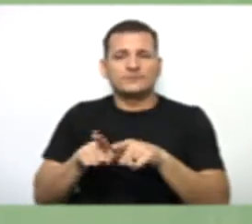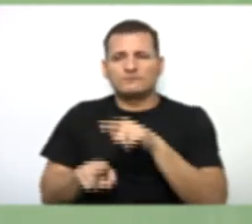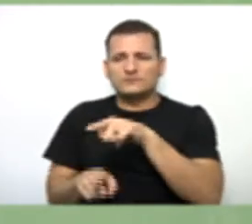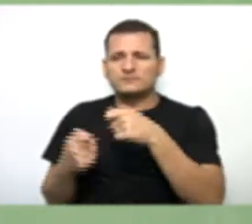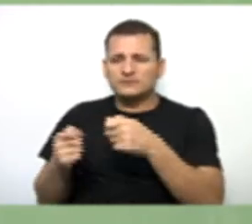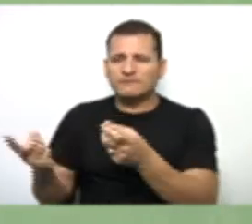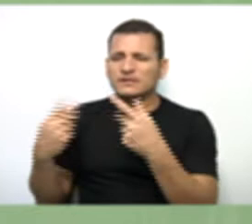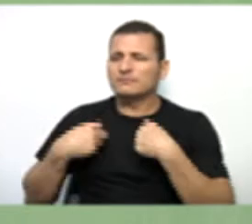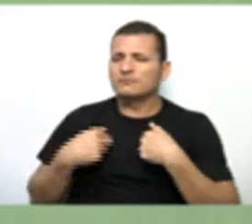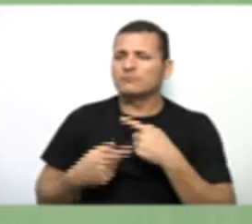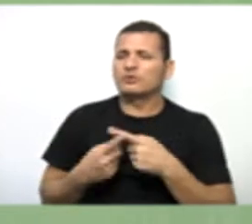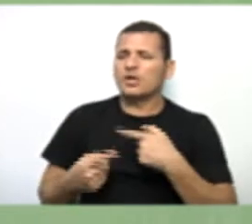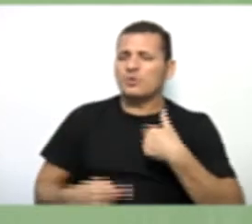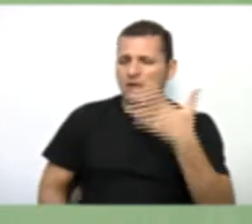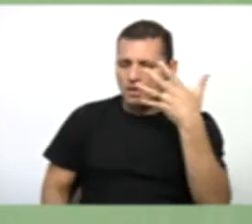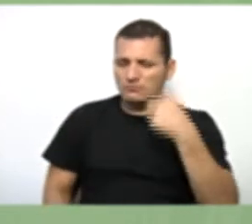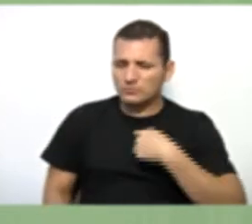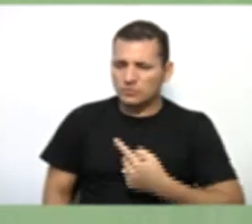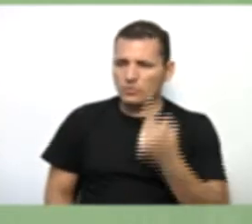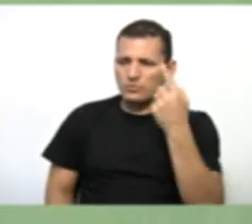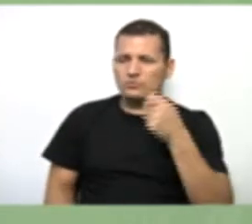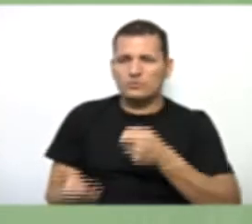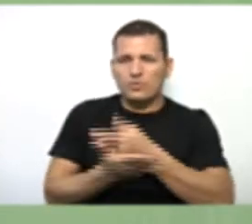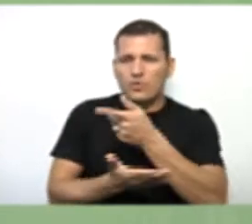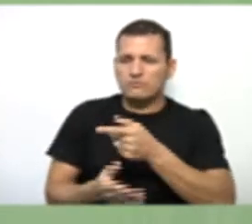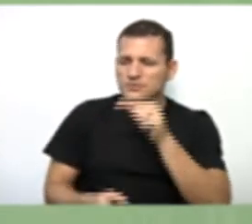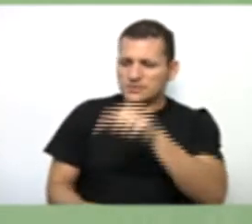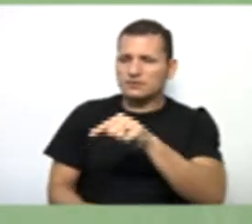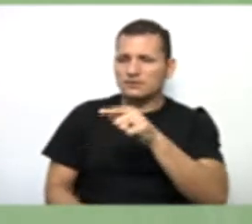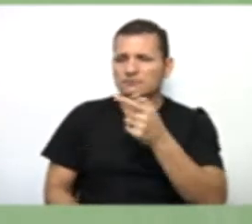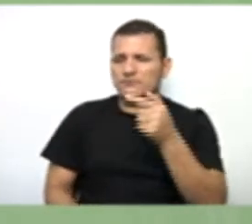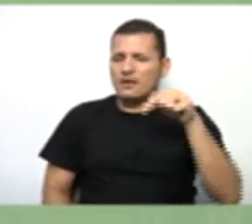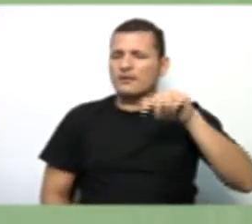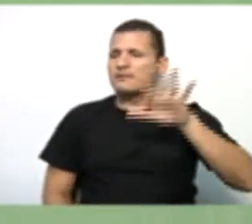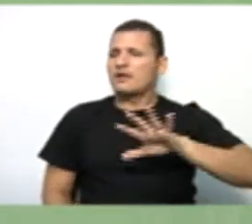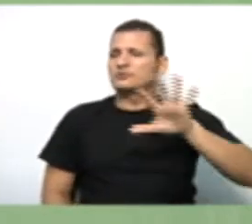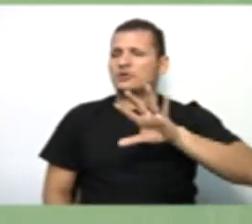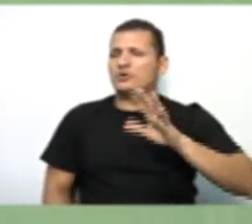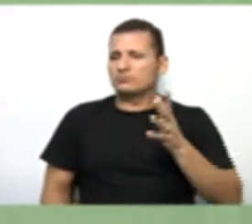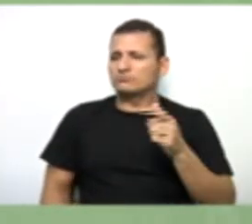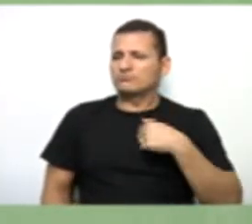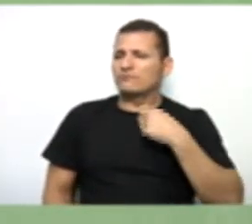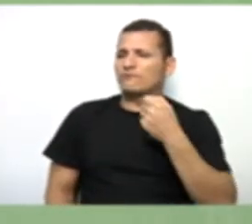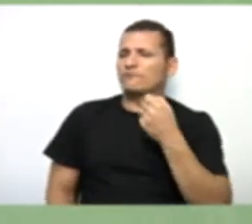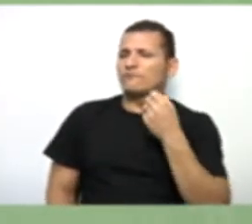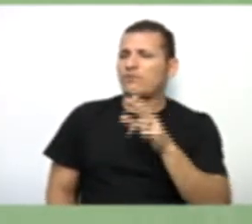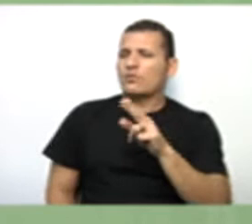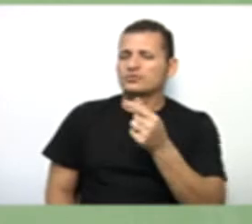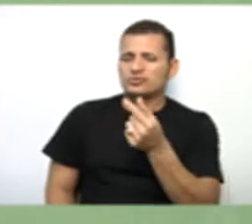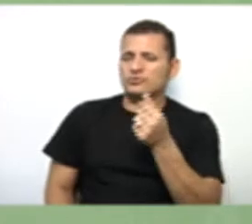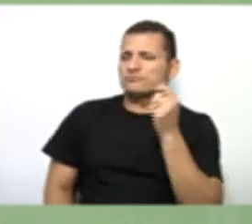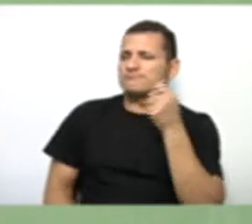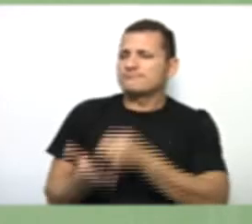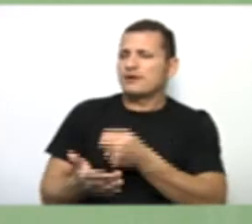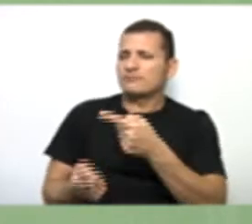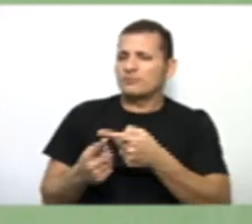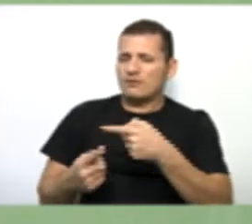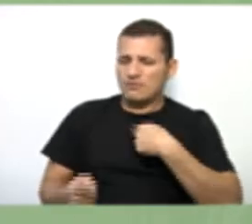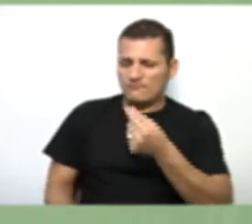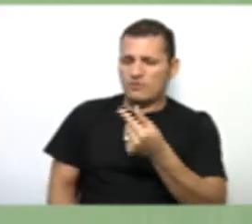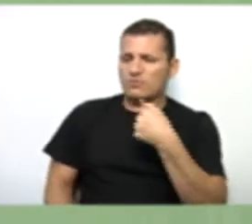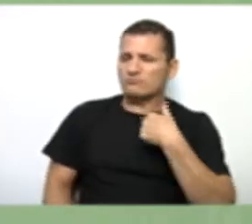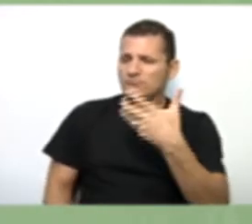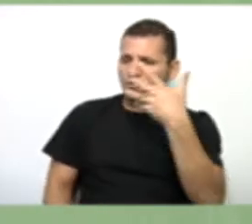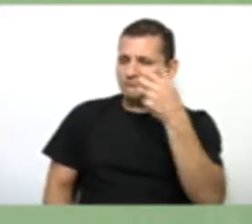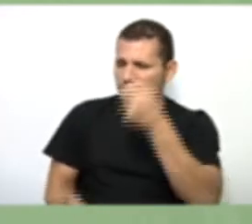isso. Por quê? Porque eu quero. Eu sou o único que compra isso aqui e na região e vou dar esse preço porque é esse preço que eu quero, não é